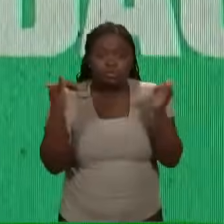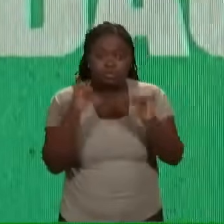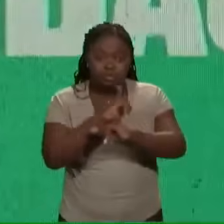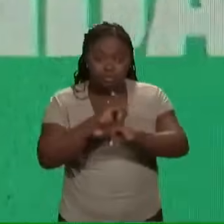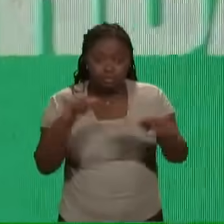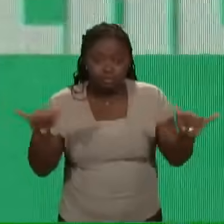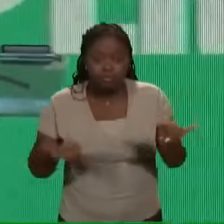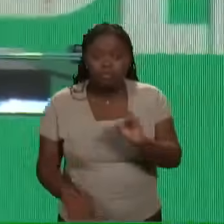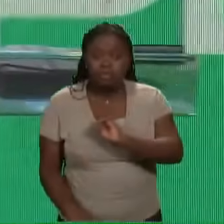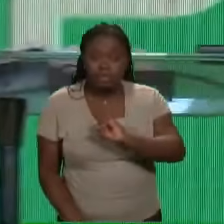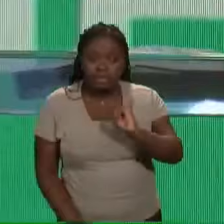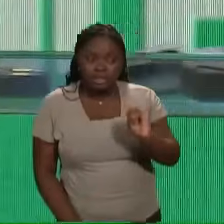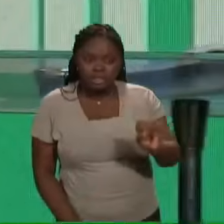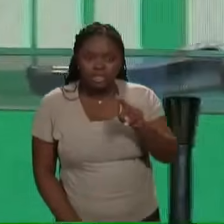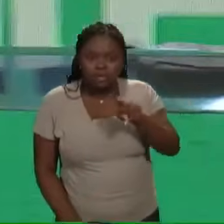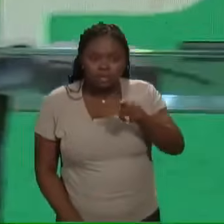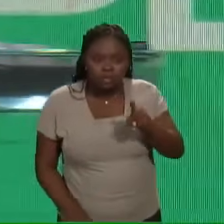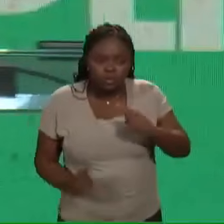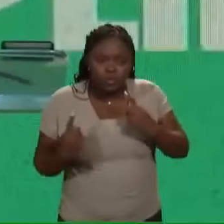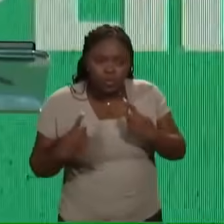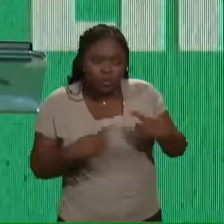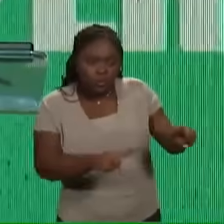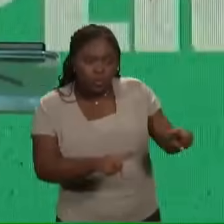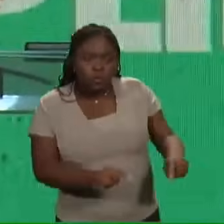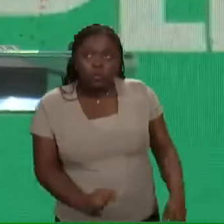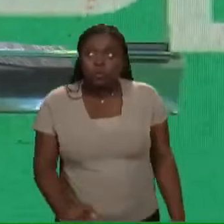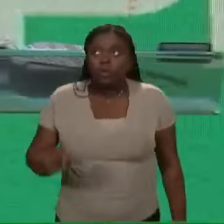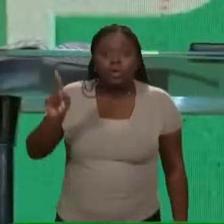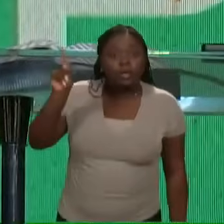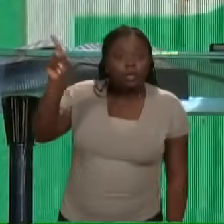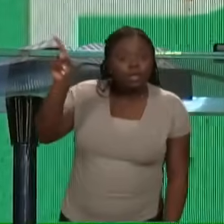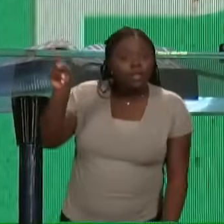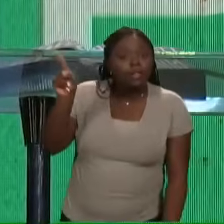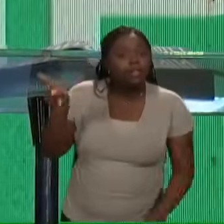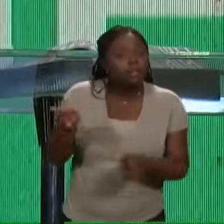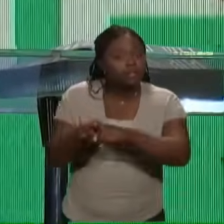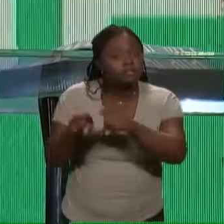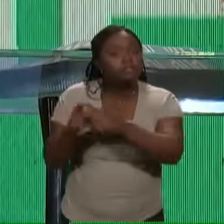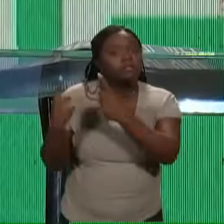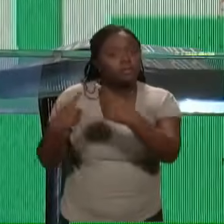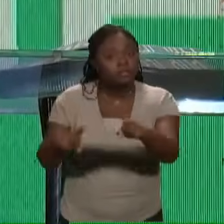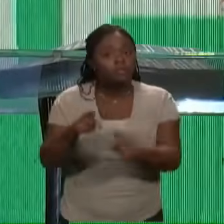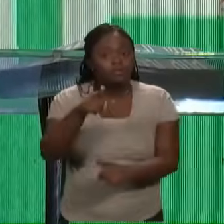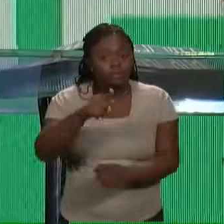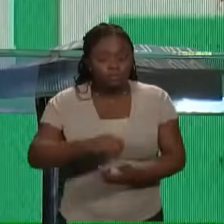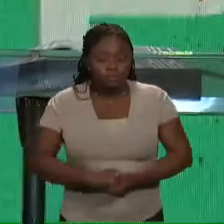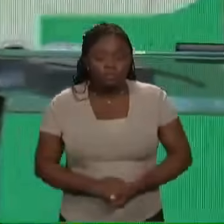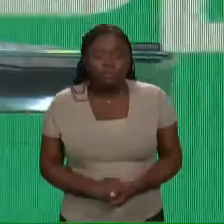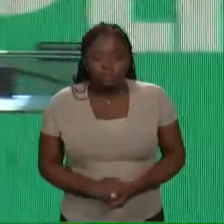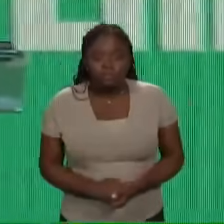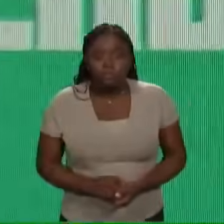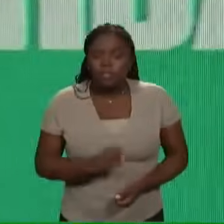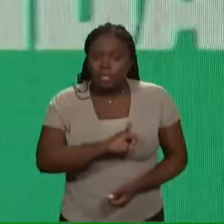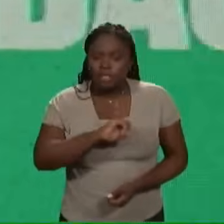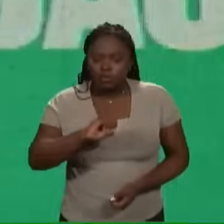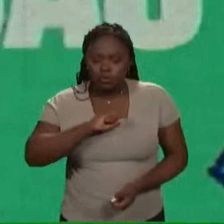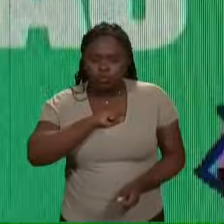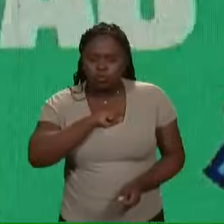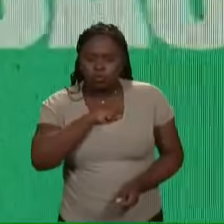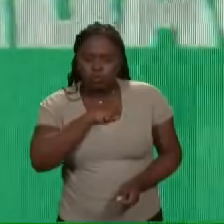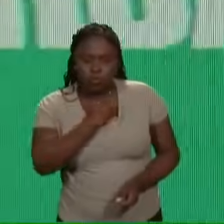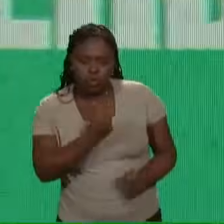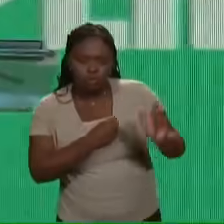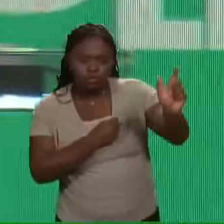se você carregar ranço de alguém, ele vai ter ranço de você. Se você guardar ódio de